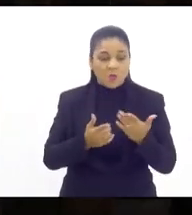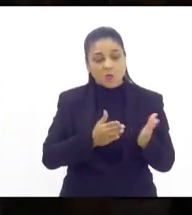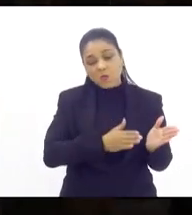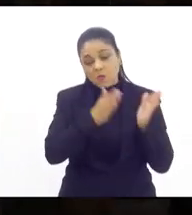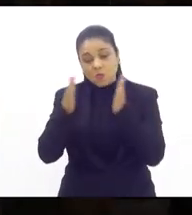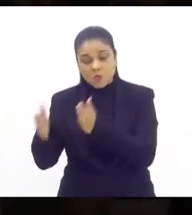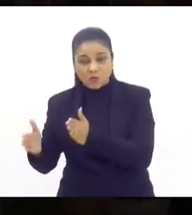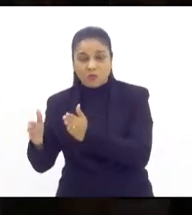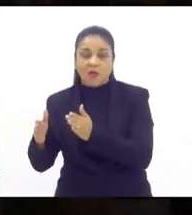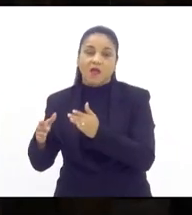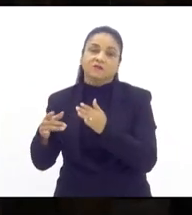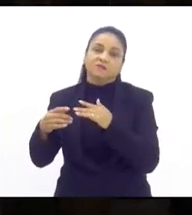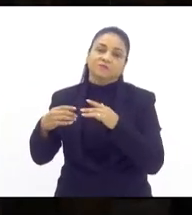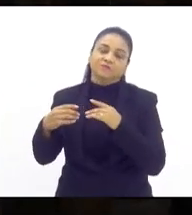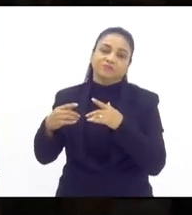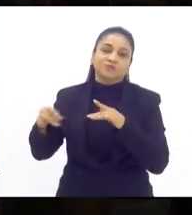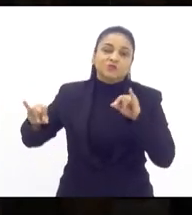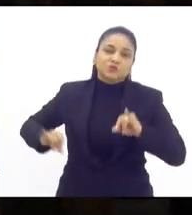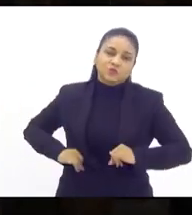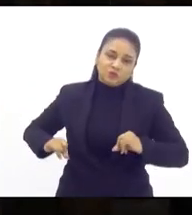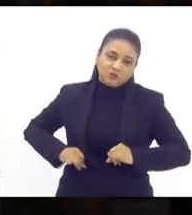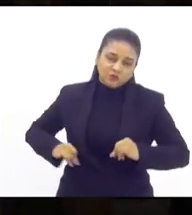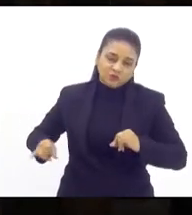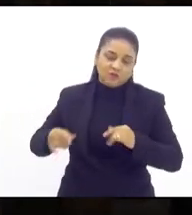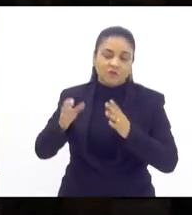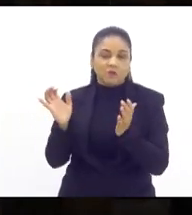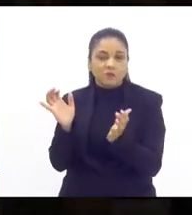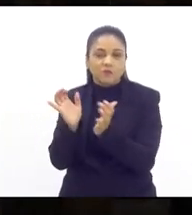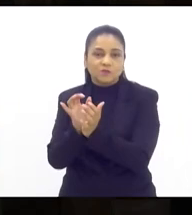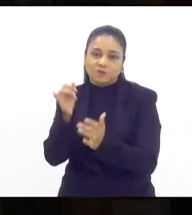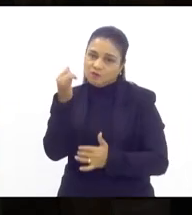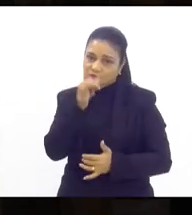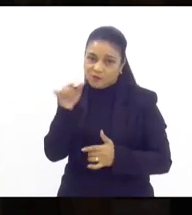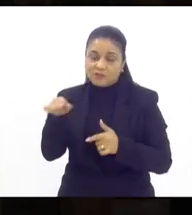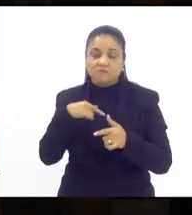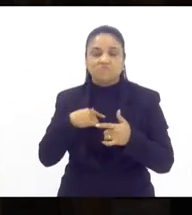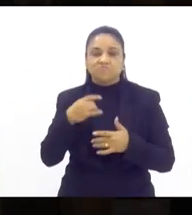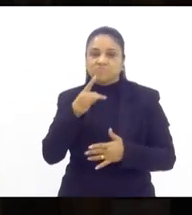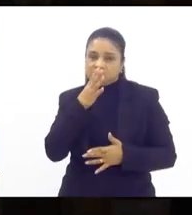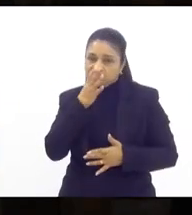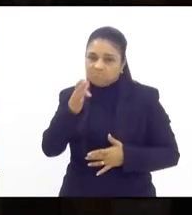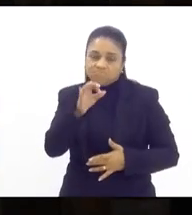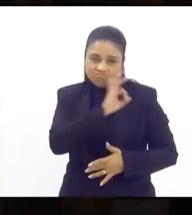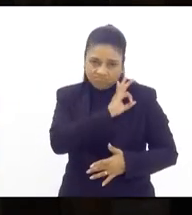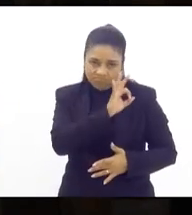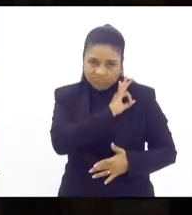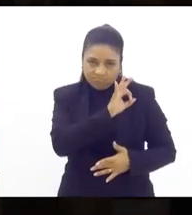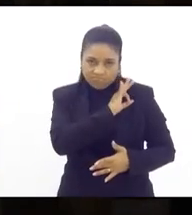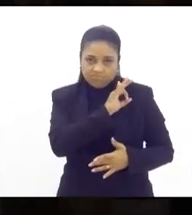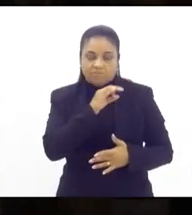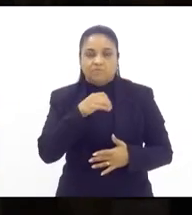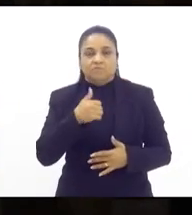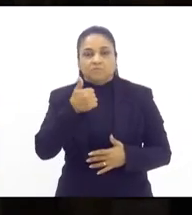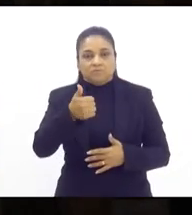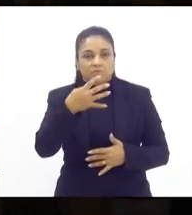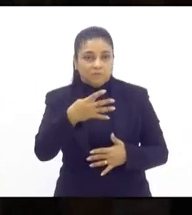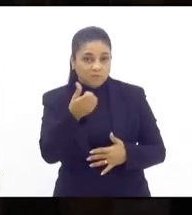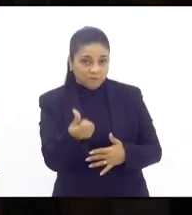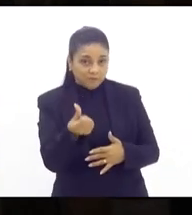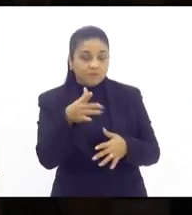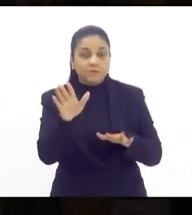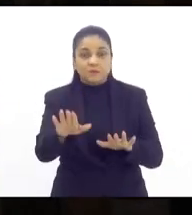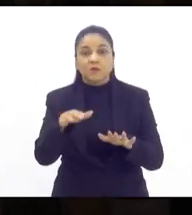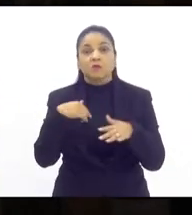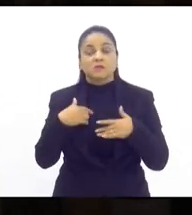do Maracanã fizemos denúncias 1746 sempre sem sucesso na semana passada nós fomos